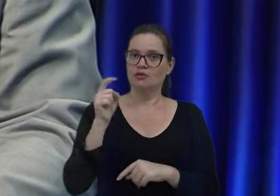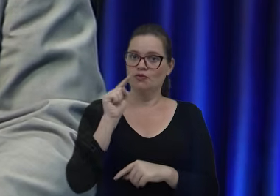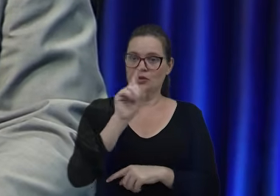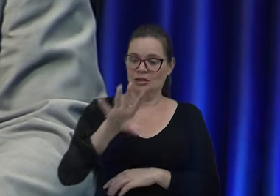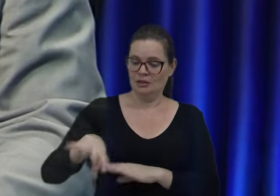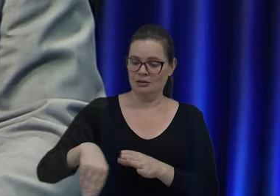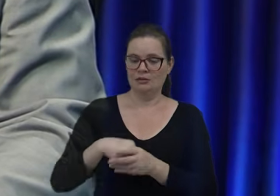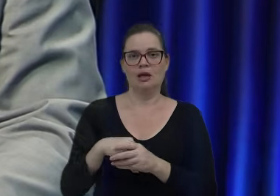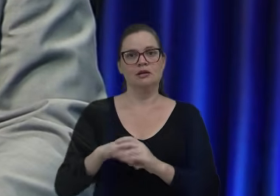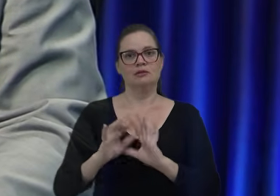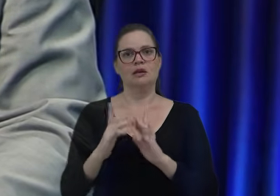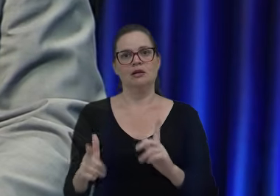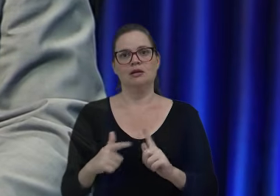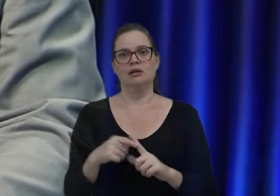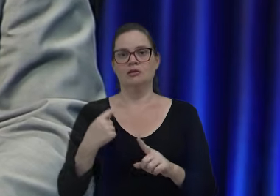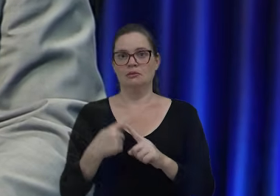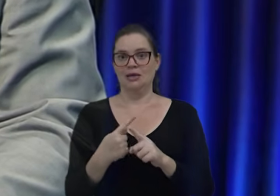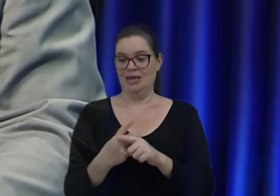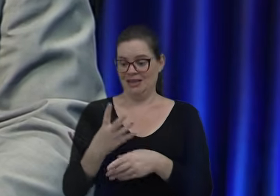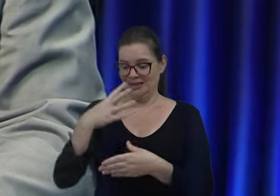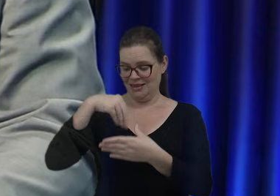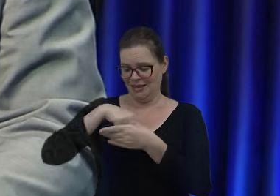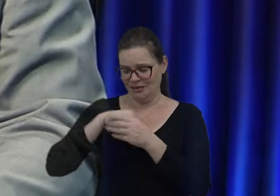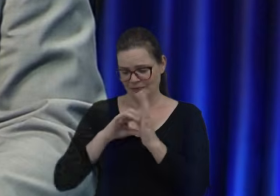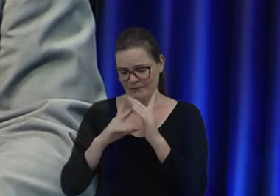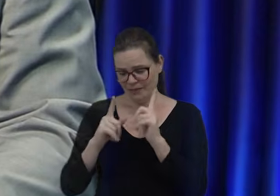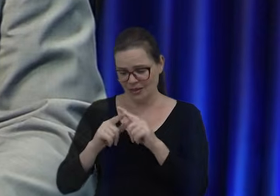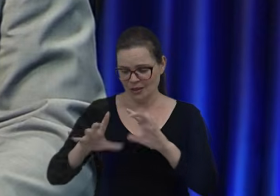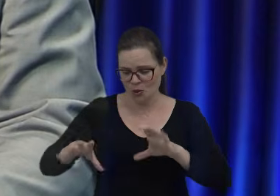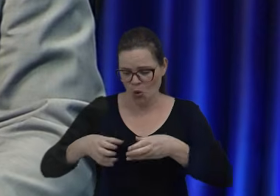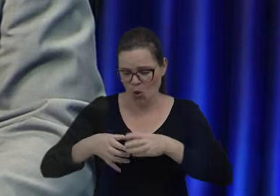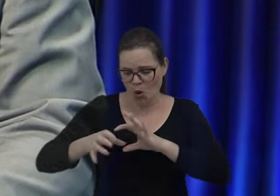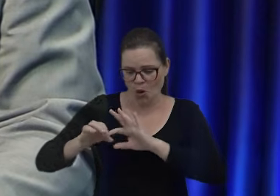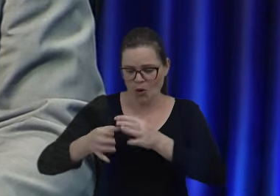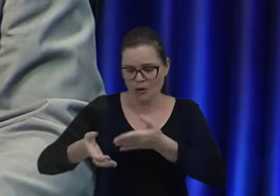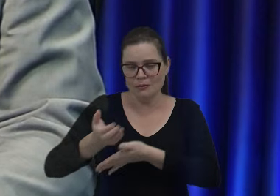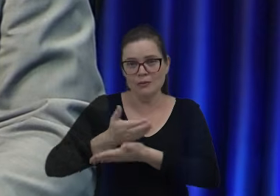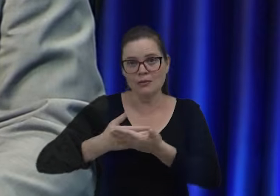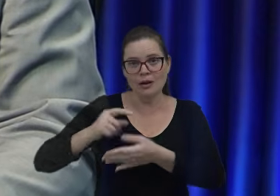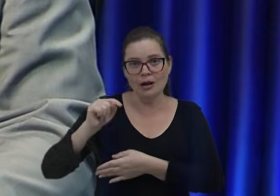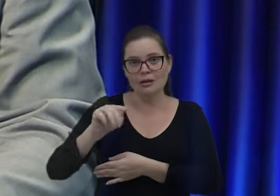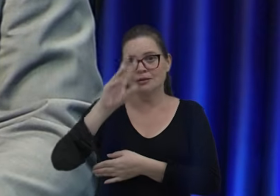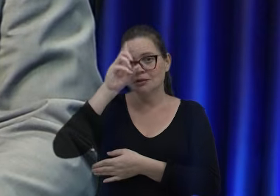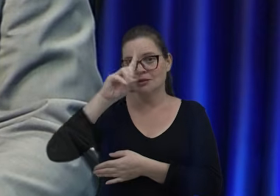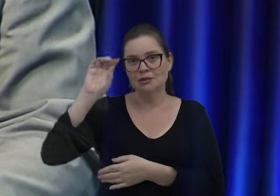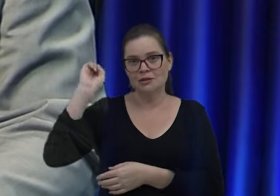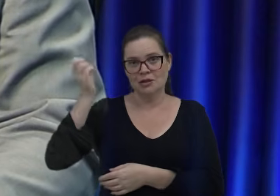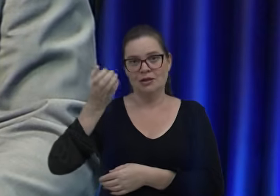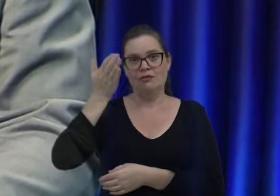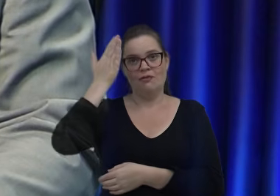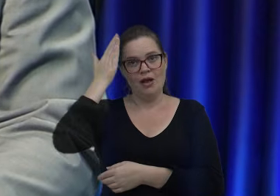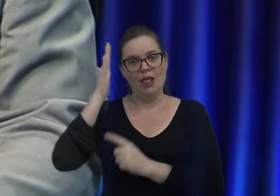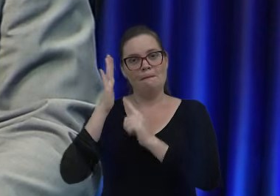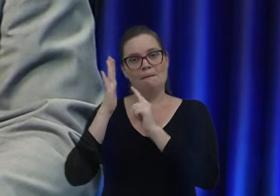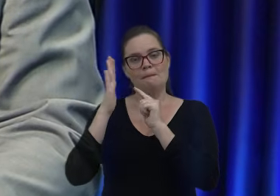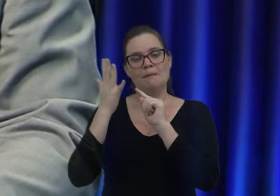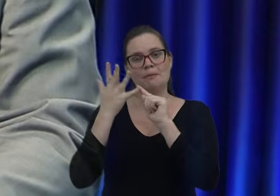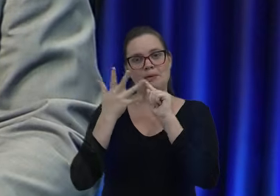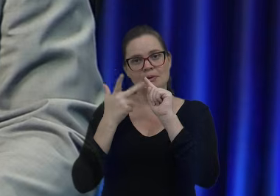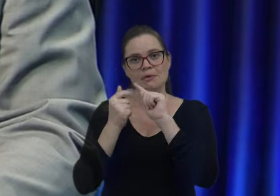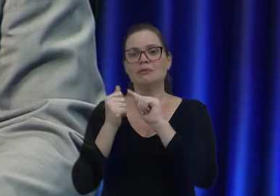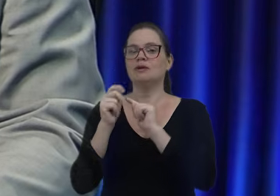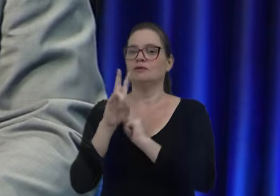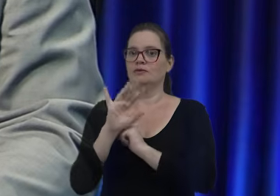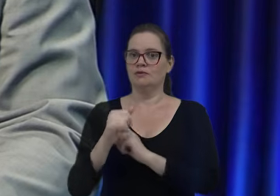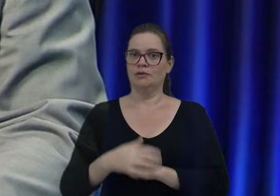A congregação, é na congregação que Deus se revela. No chamado da salvação, ele é